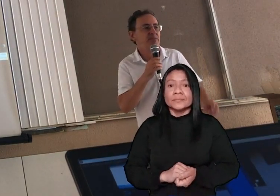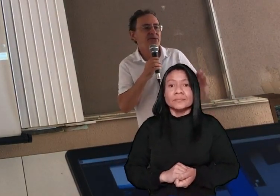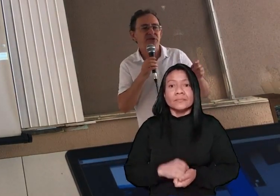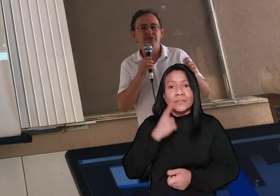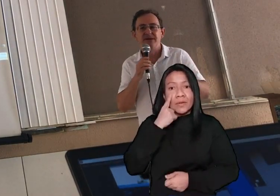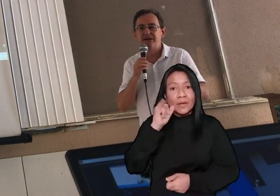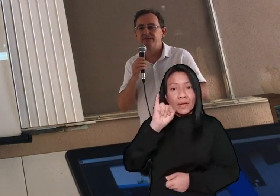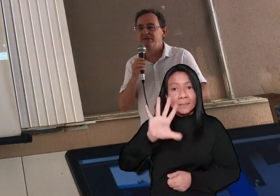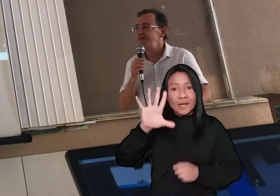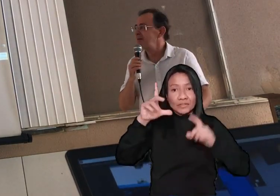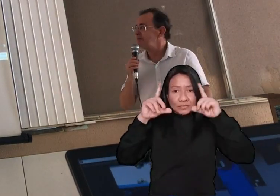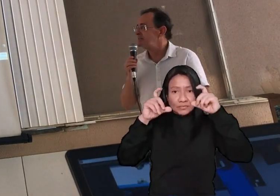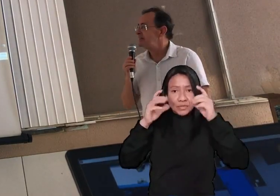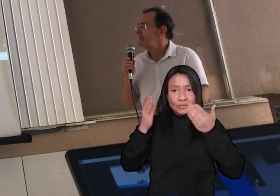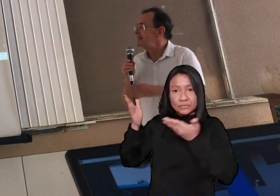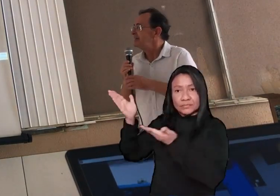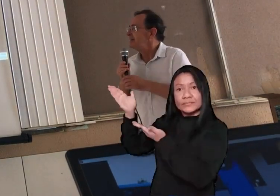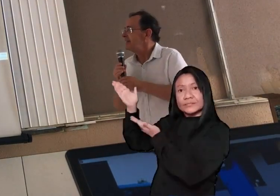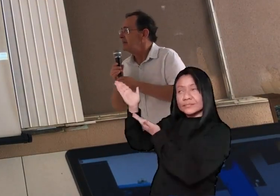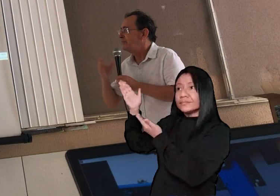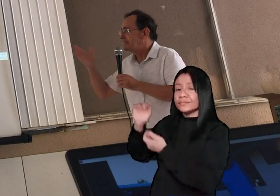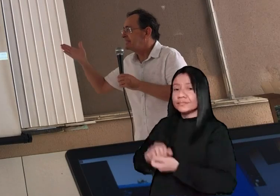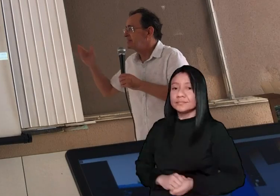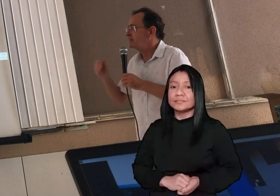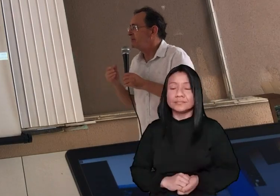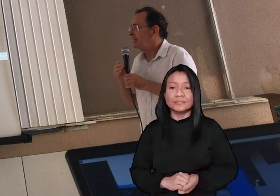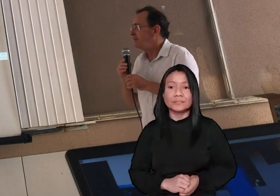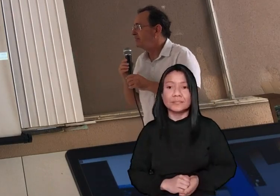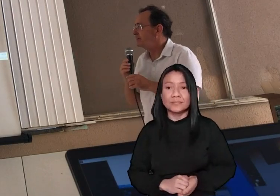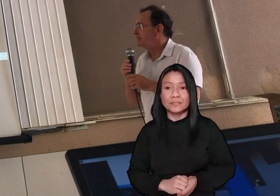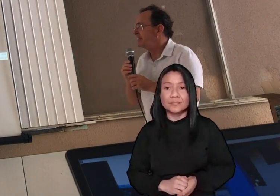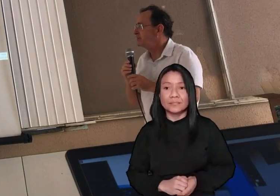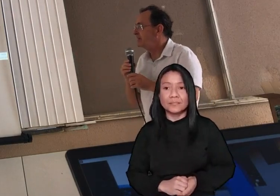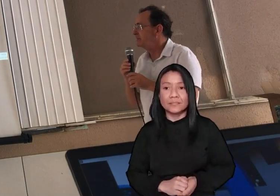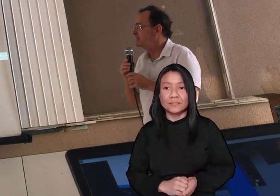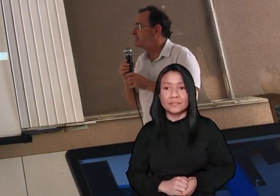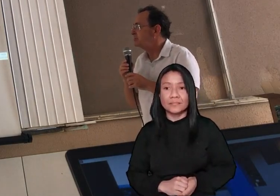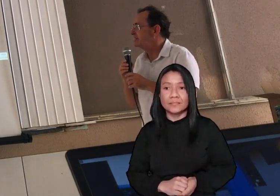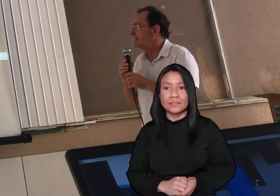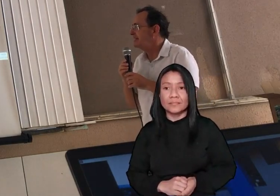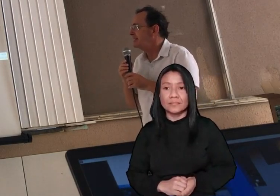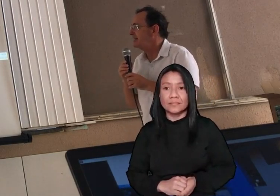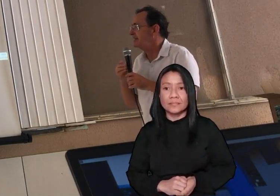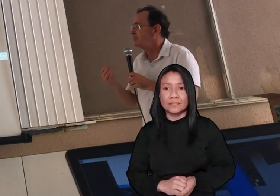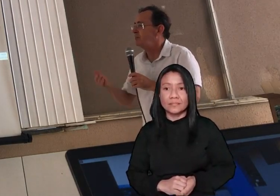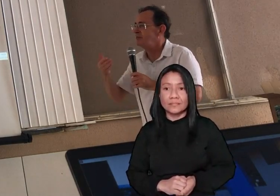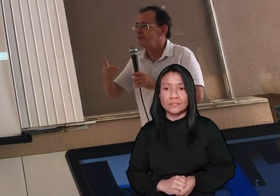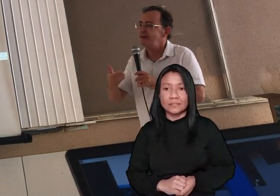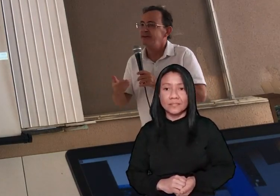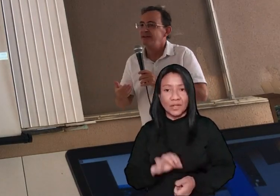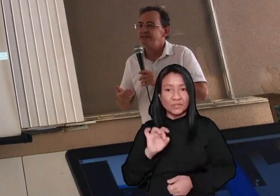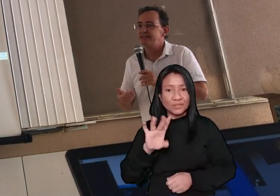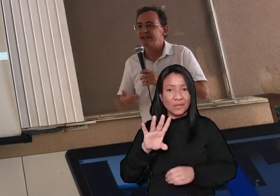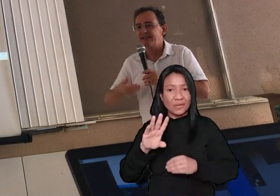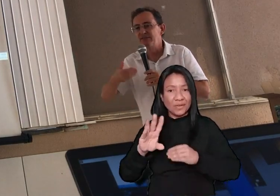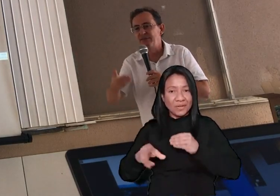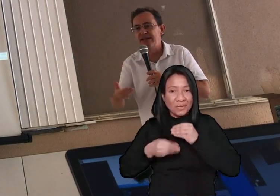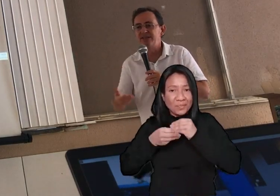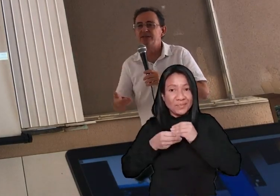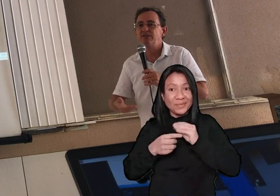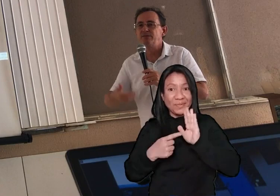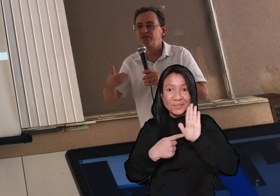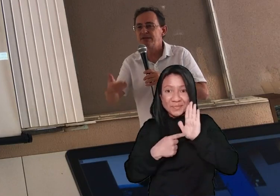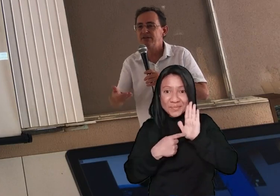Mas só uma coisinha. Eu fiz questão de colocar a foto da escola de vocês, porque como se trata